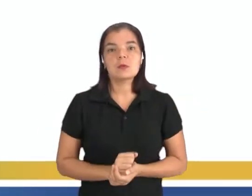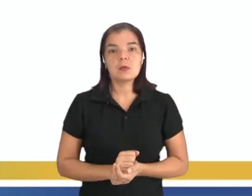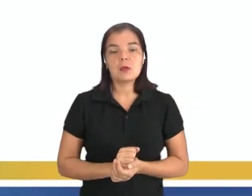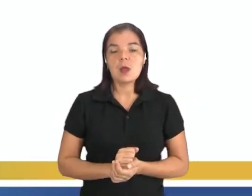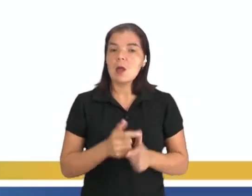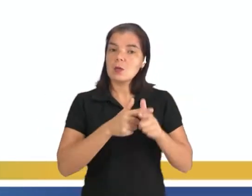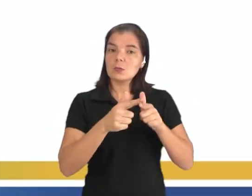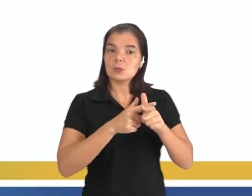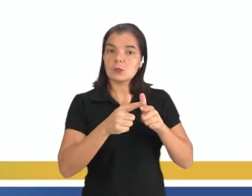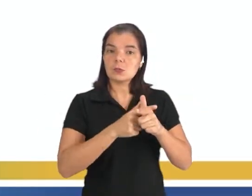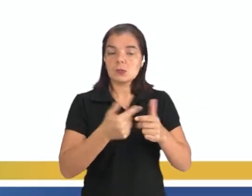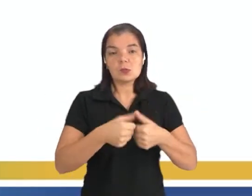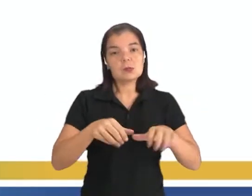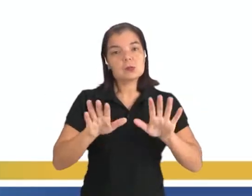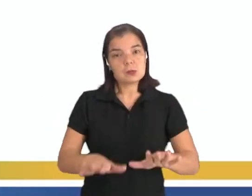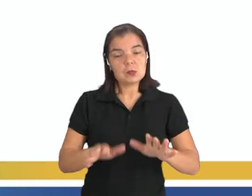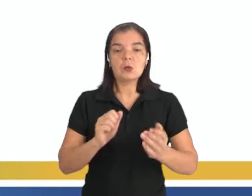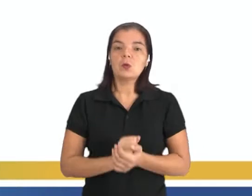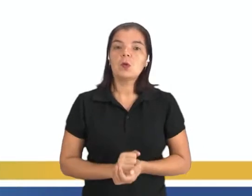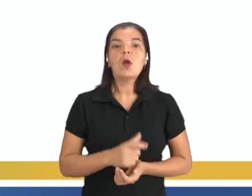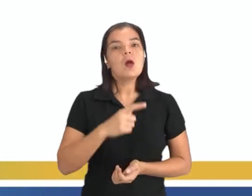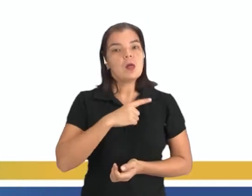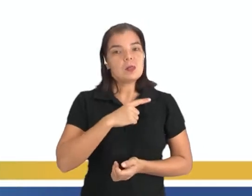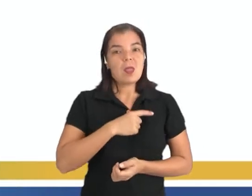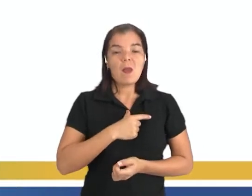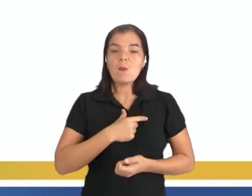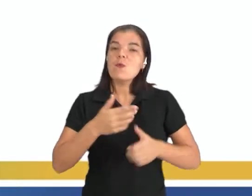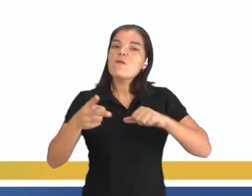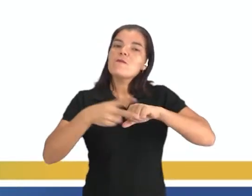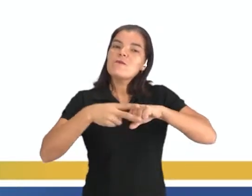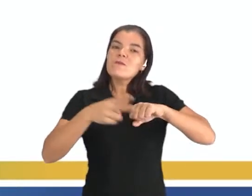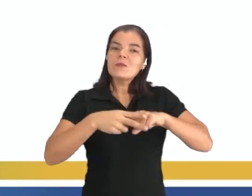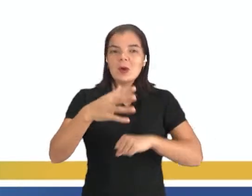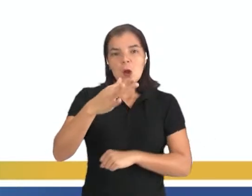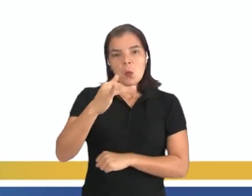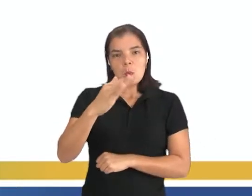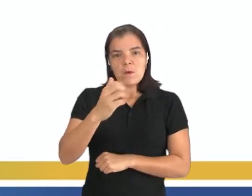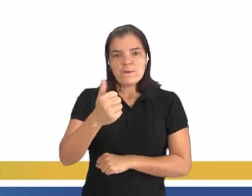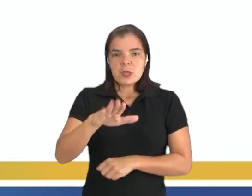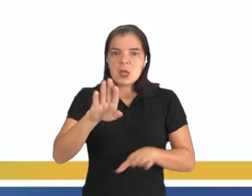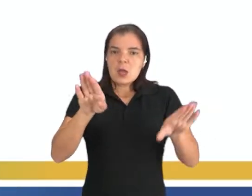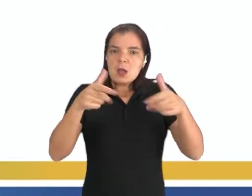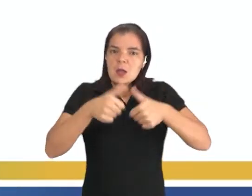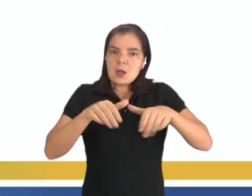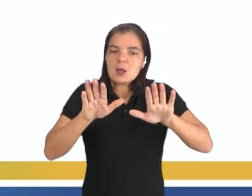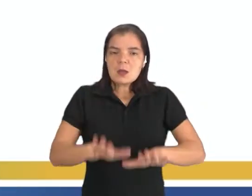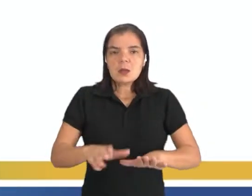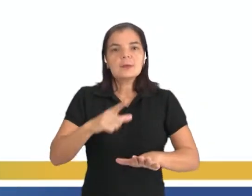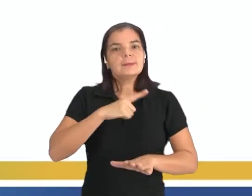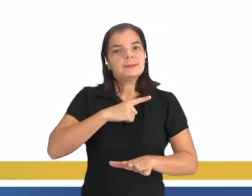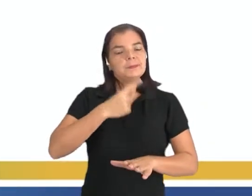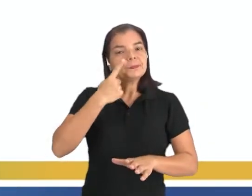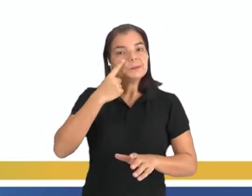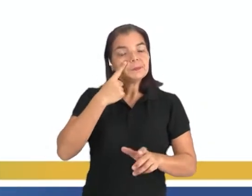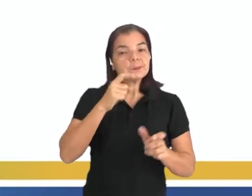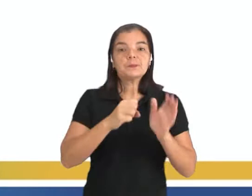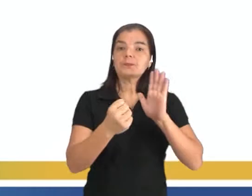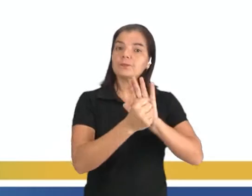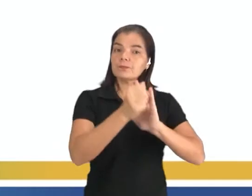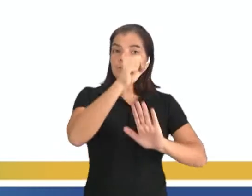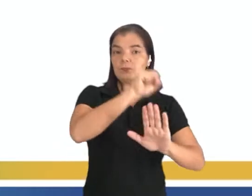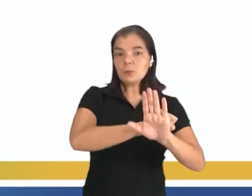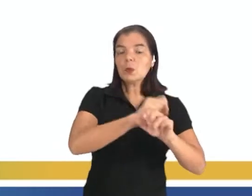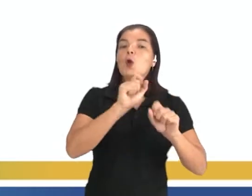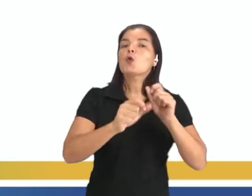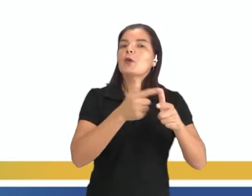as consequências ficam. Agora é o verbo ficar. Observamos que o sujeito é as consequências,